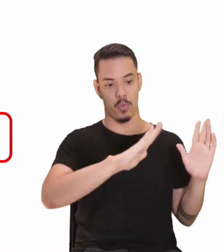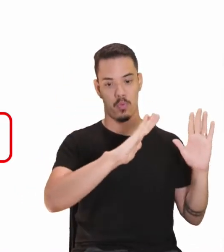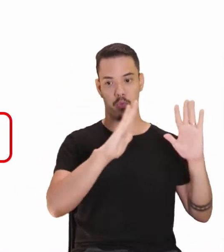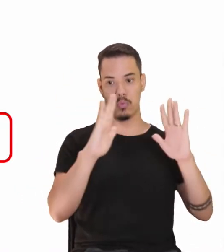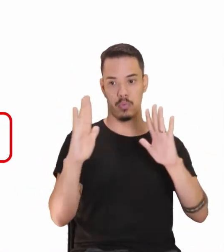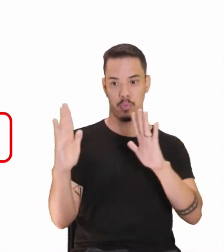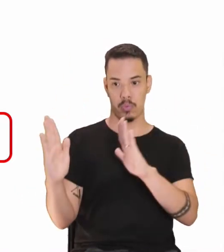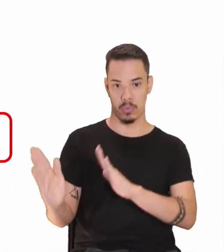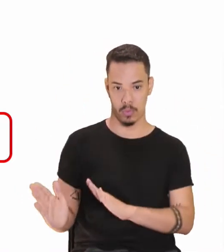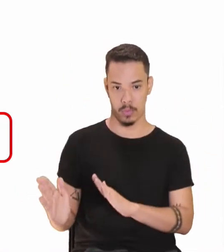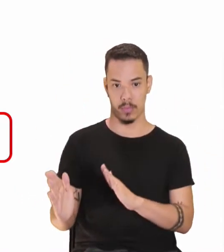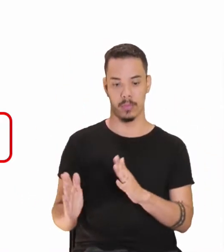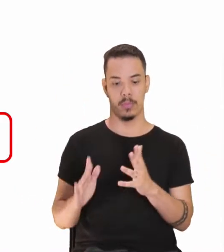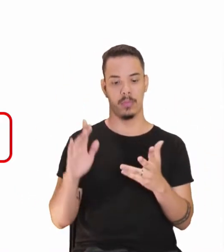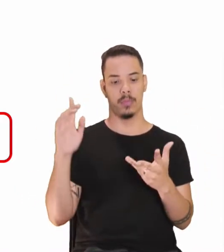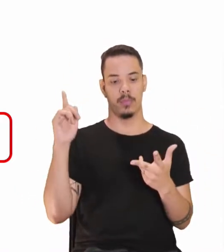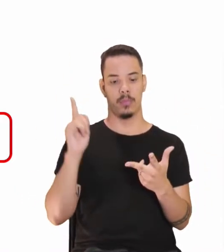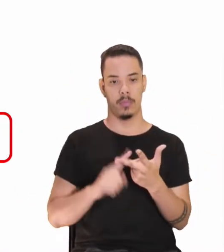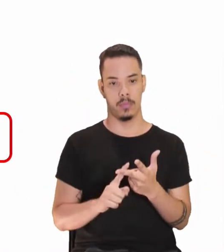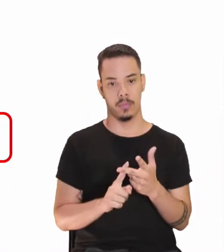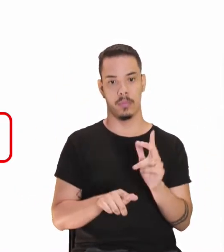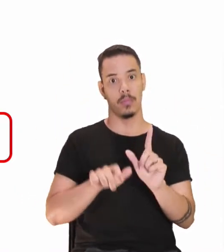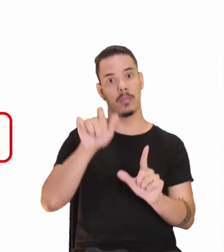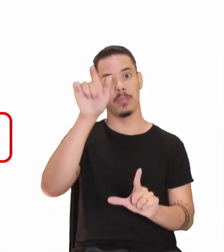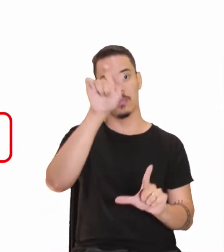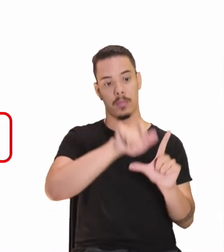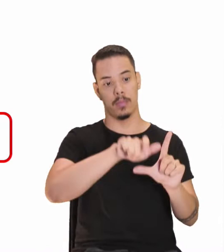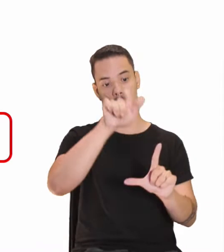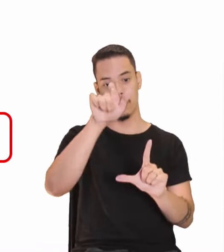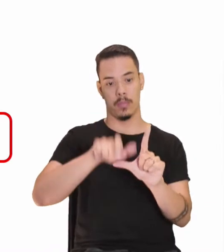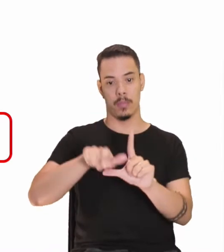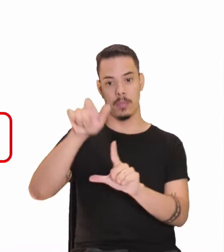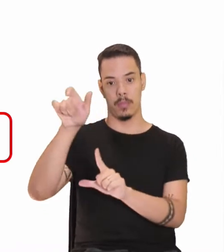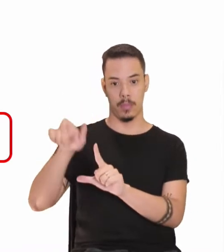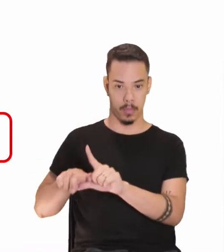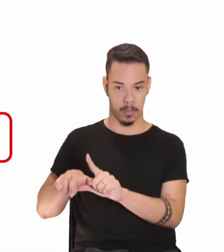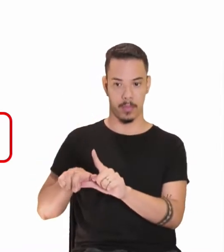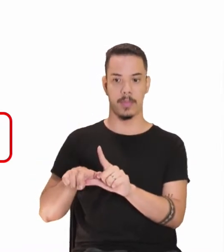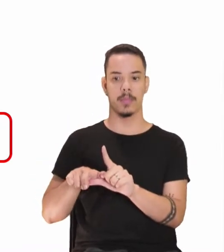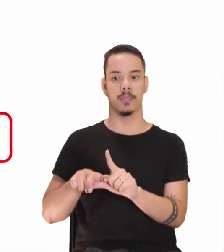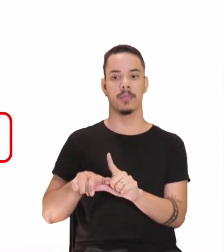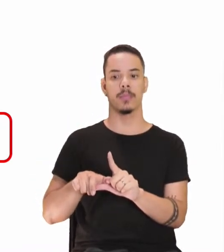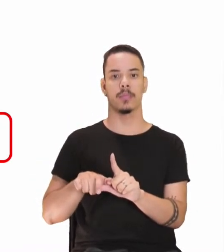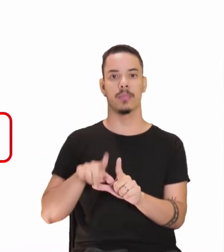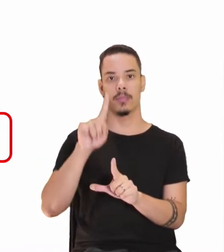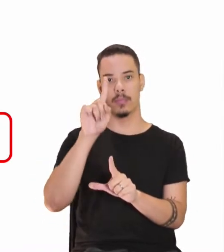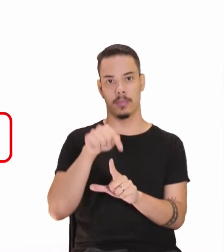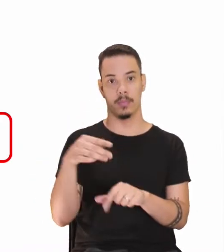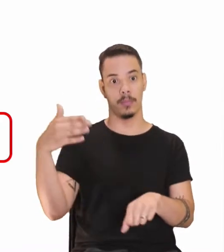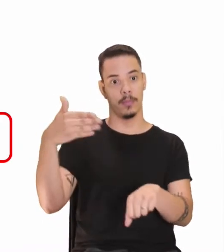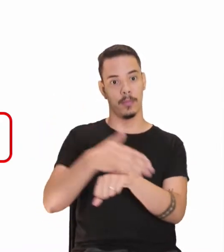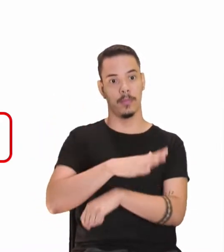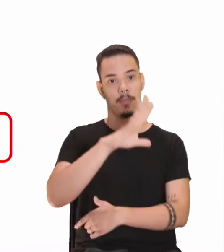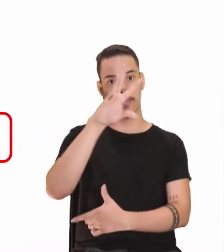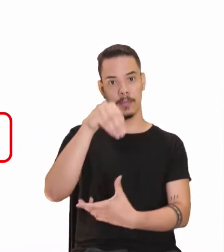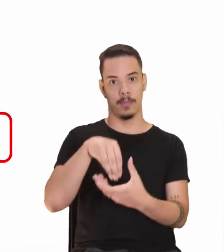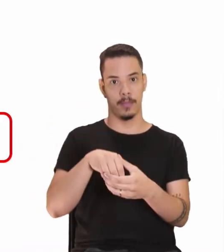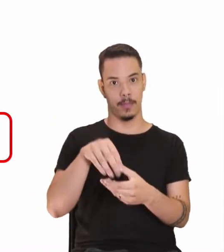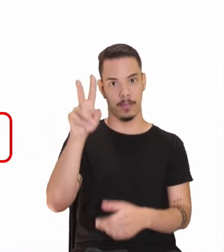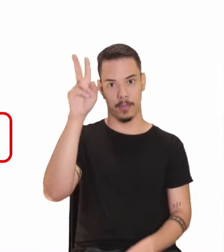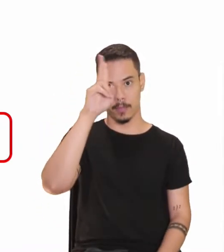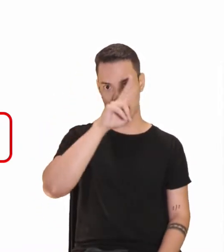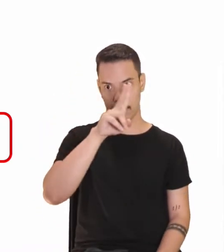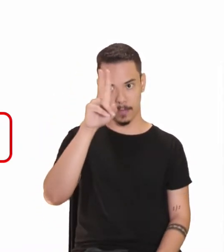história numa sequência de acontecimentos, de fatos. Personagens são os que aí participam dessa história,